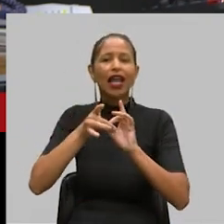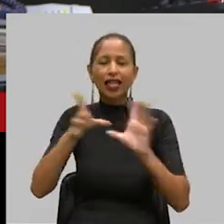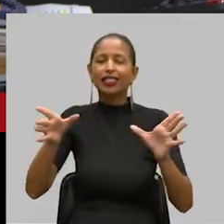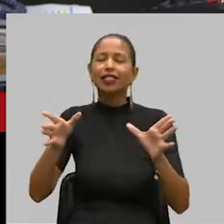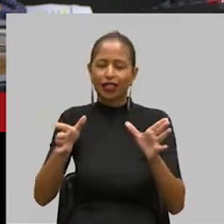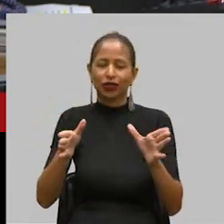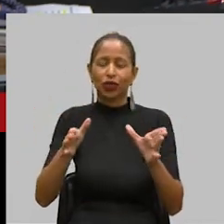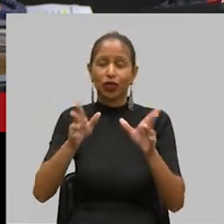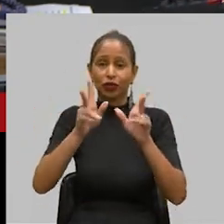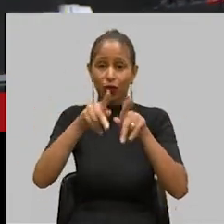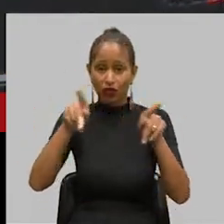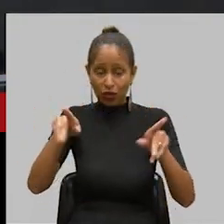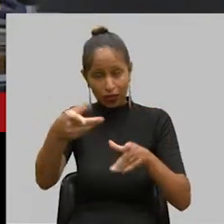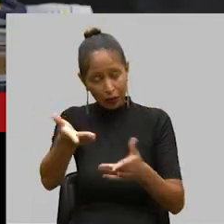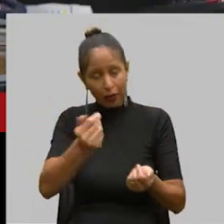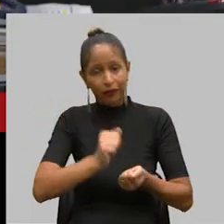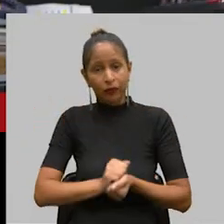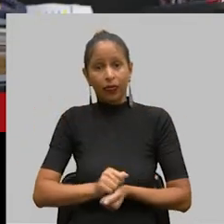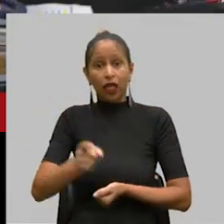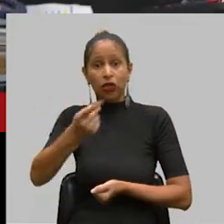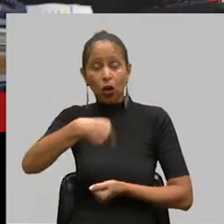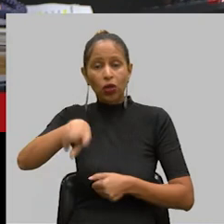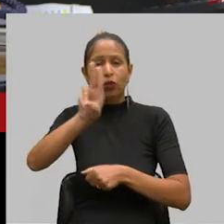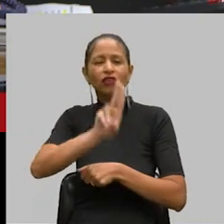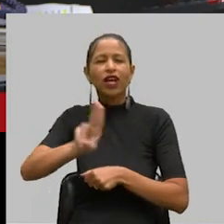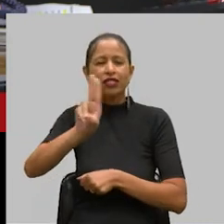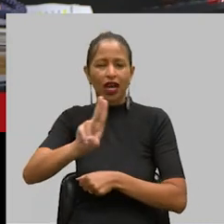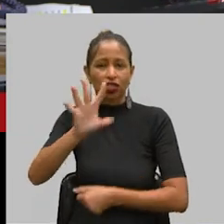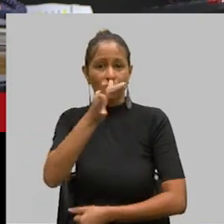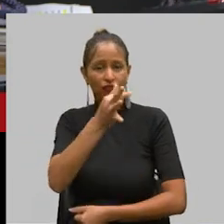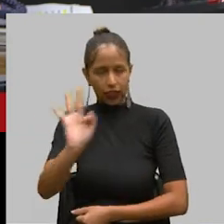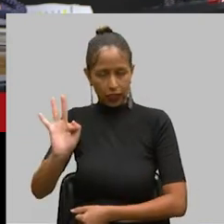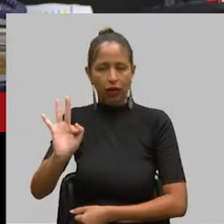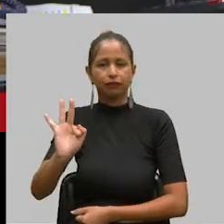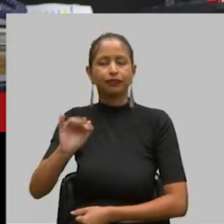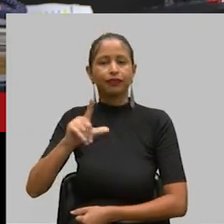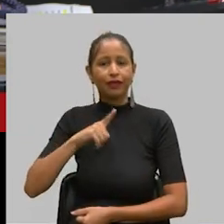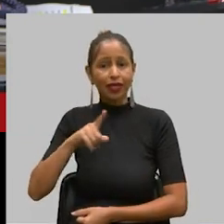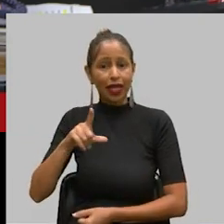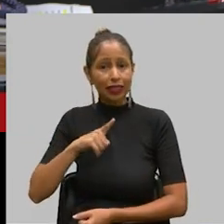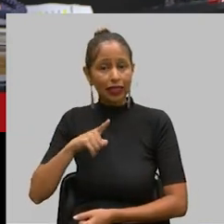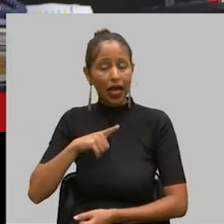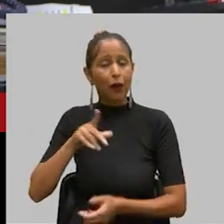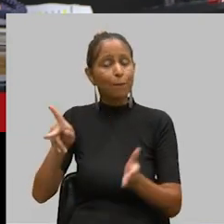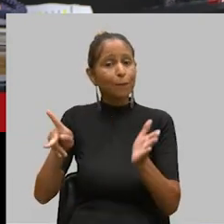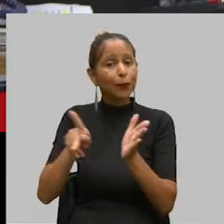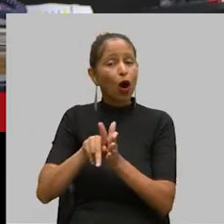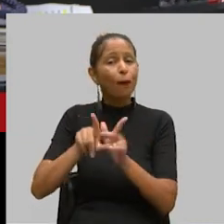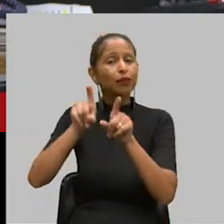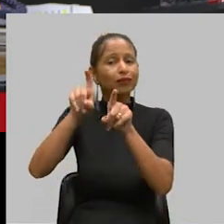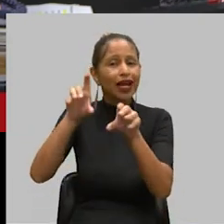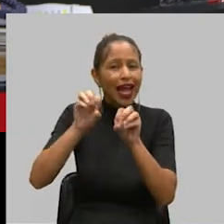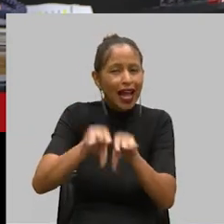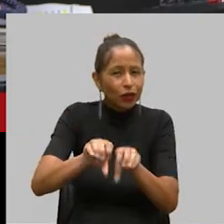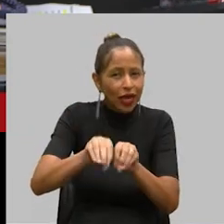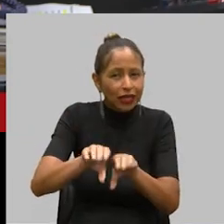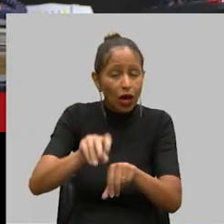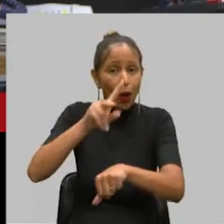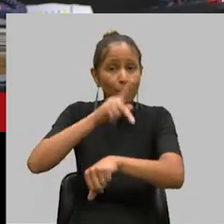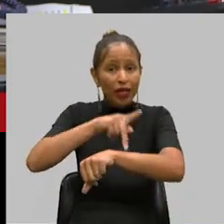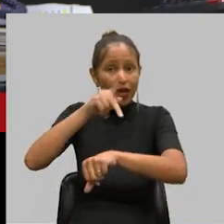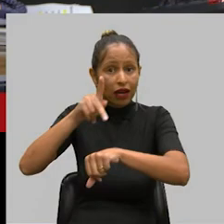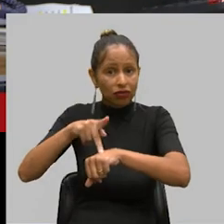campo e dizer que nossa universidade federal ele ela tem um curso de educação do campo que funciona em pedagogia de